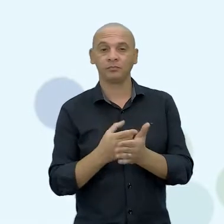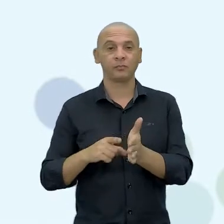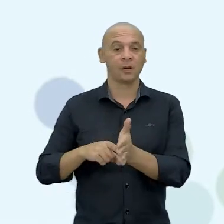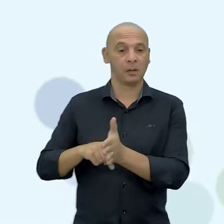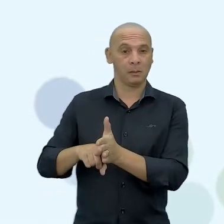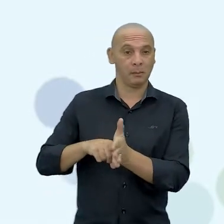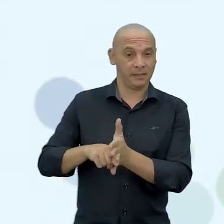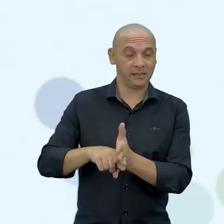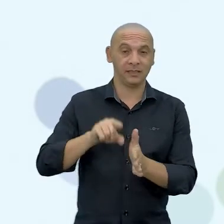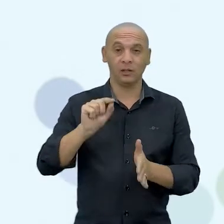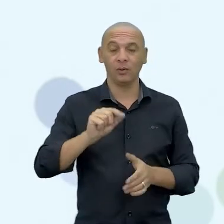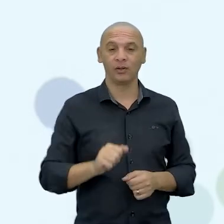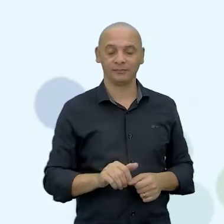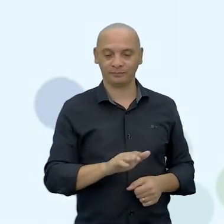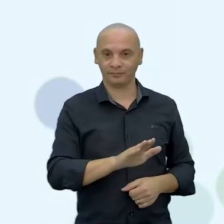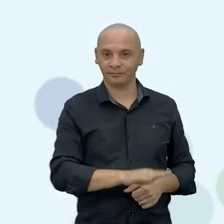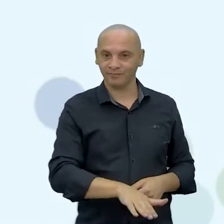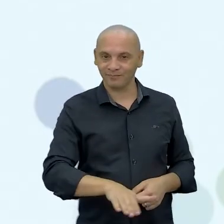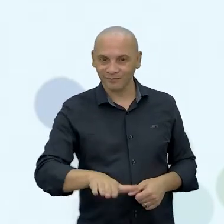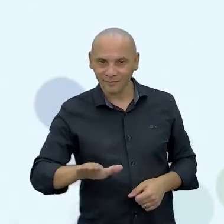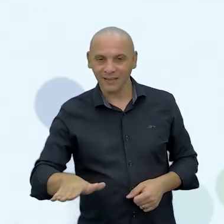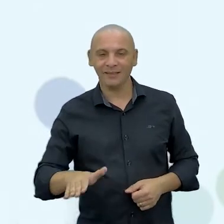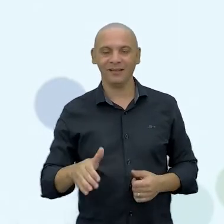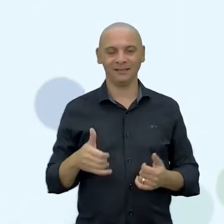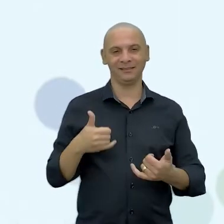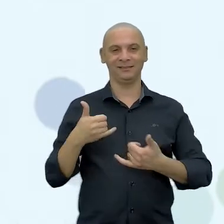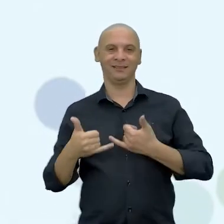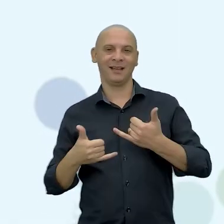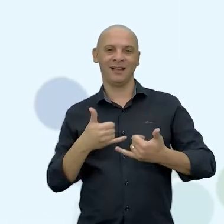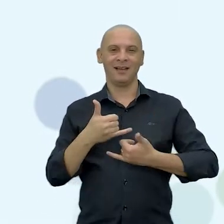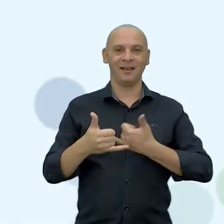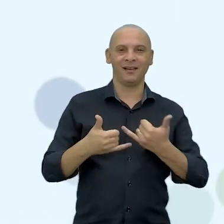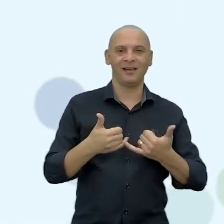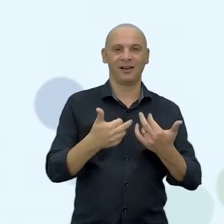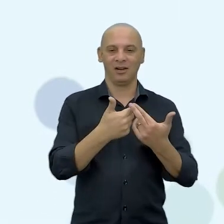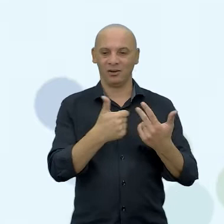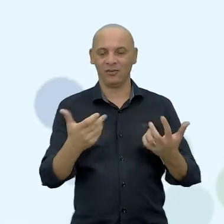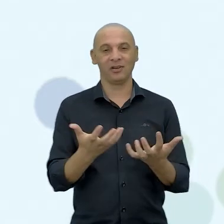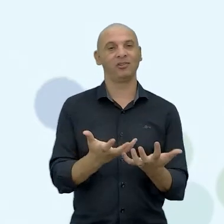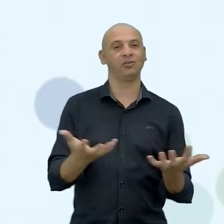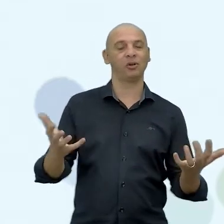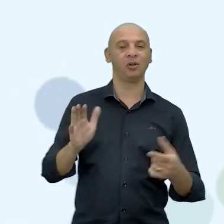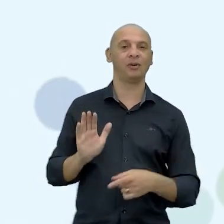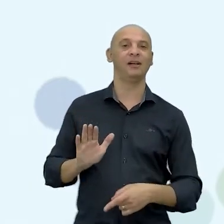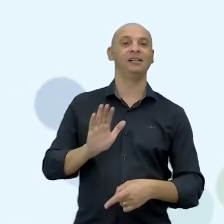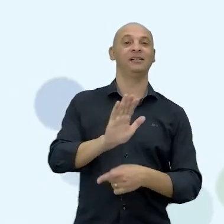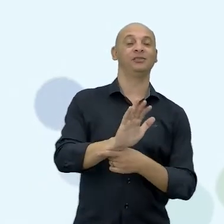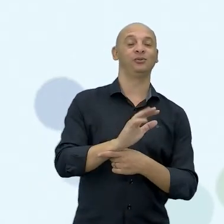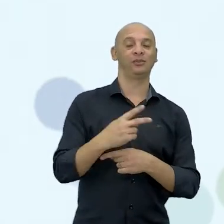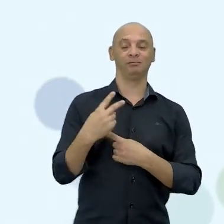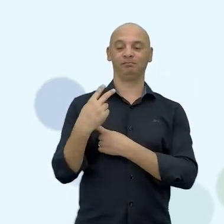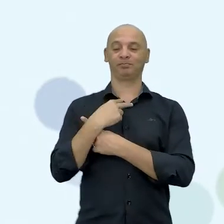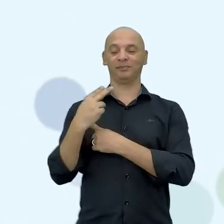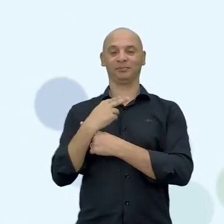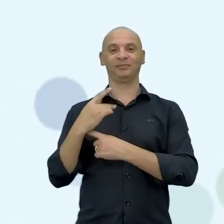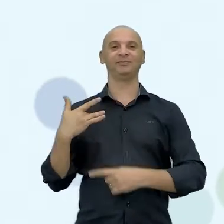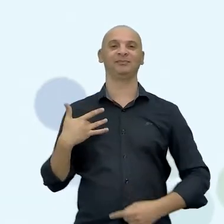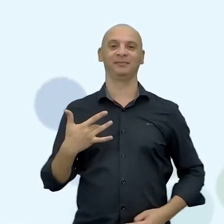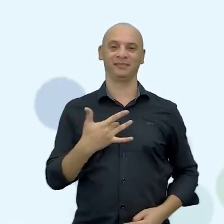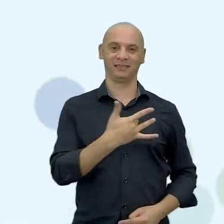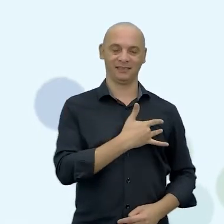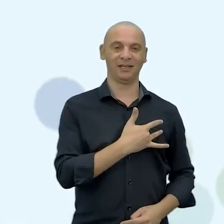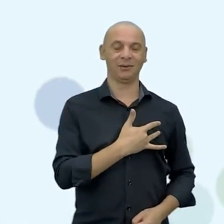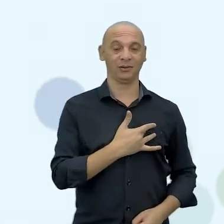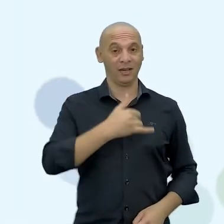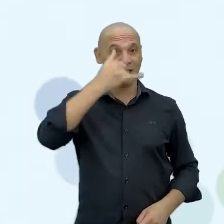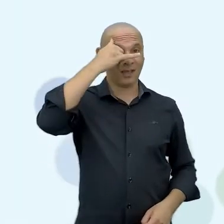exposição de crianças a micro-organismos em solos saudáveis podem melhorar a resistência a doenças e prevenir